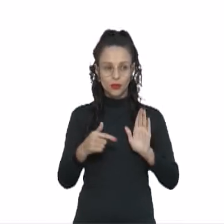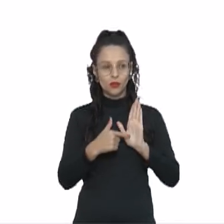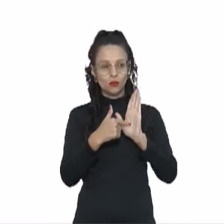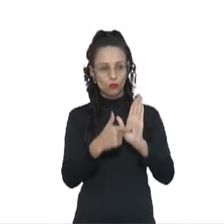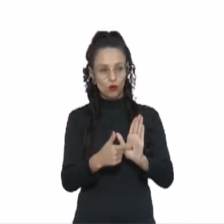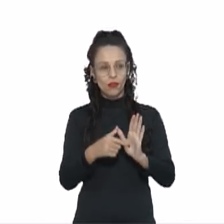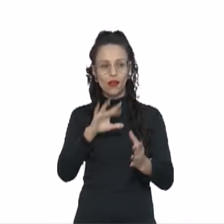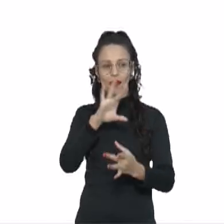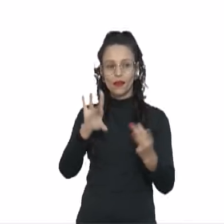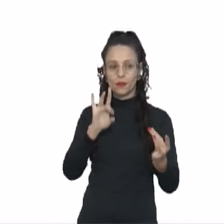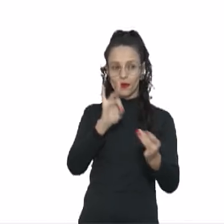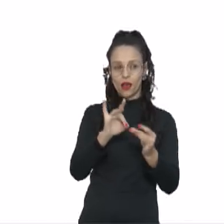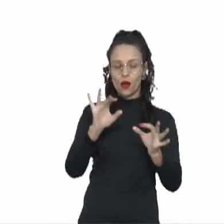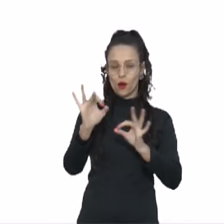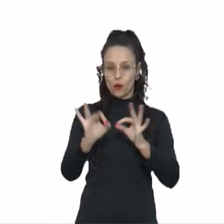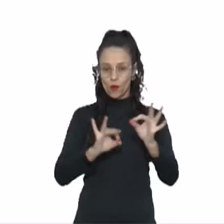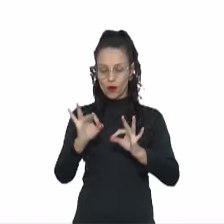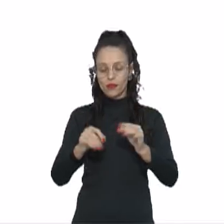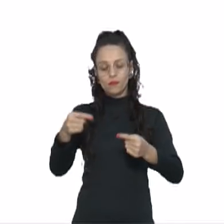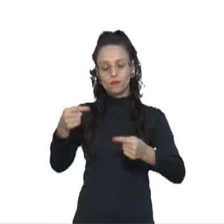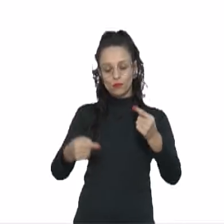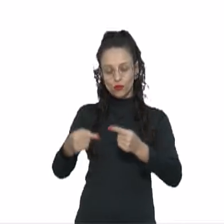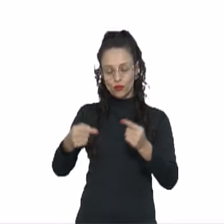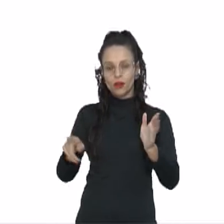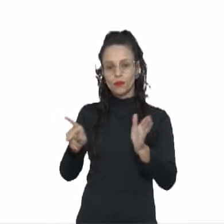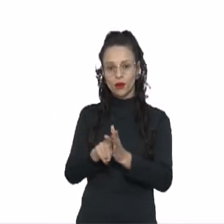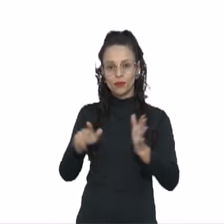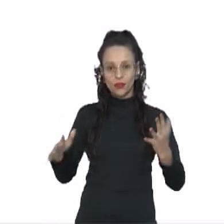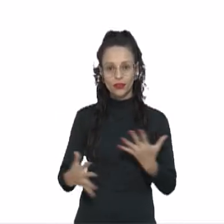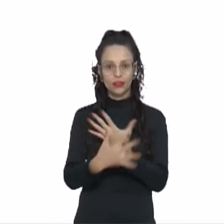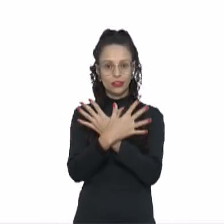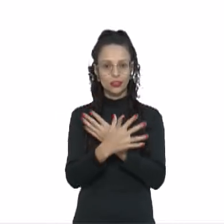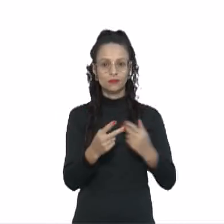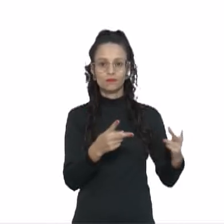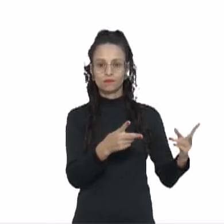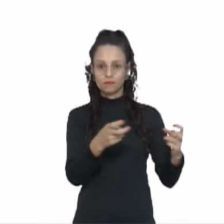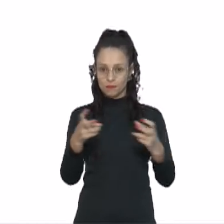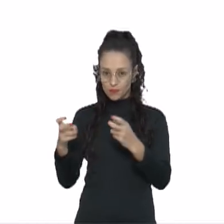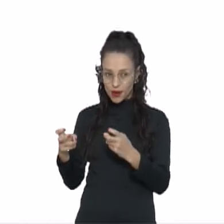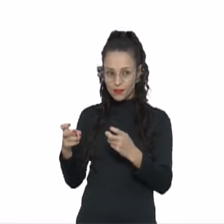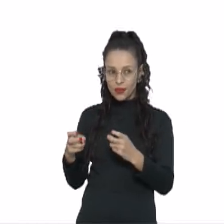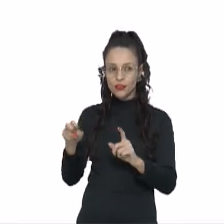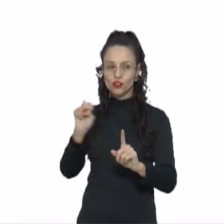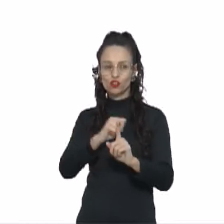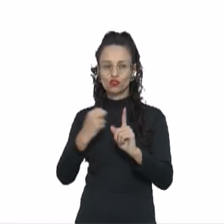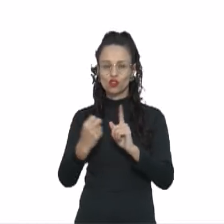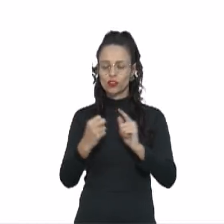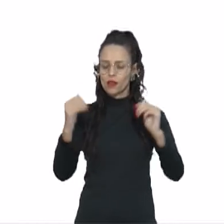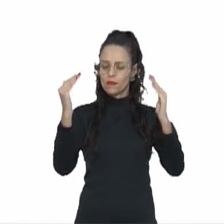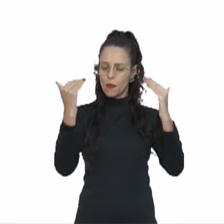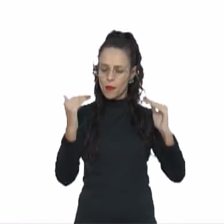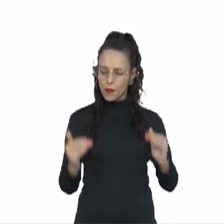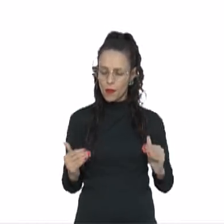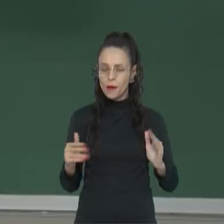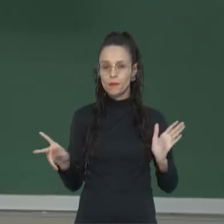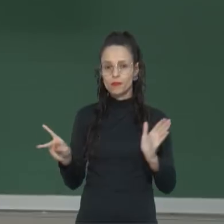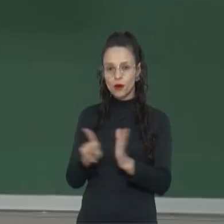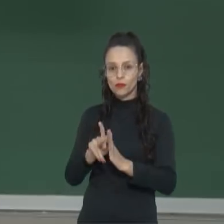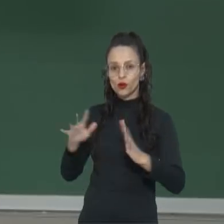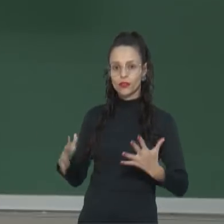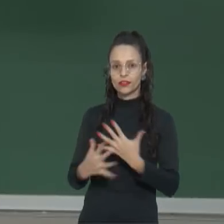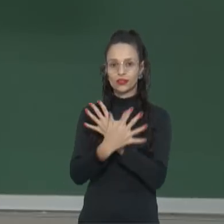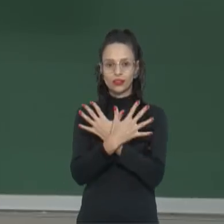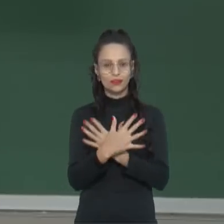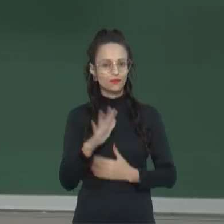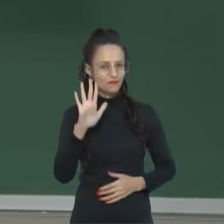Inca. 3. Reconhecer a organização social da civilização Inca. Olha, no final de tudo isso, eu